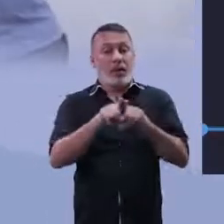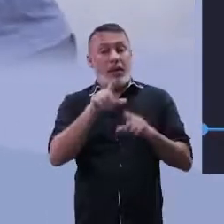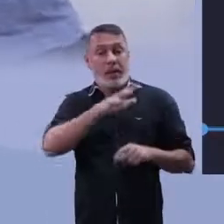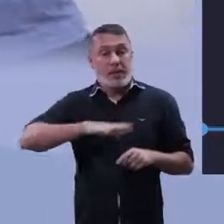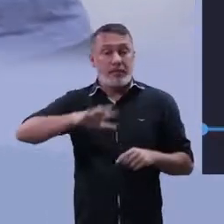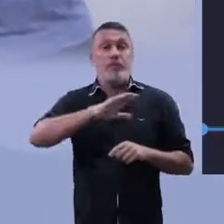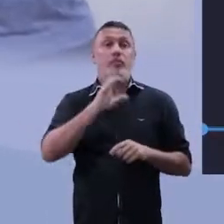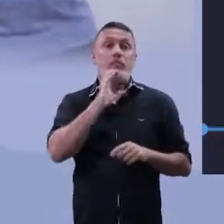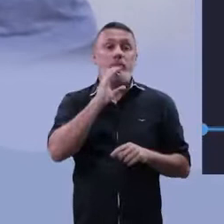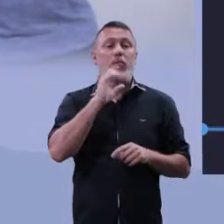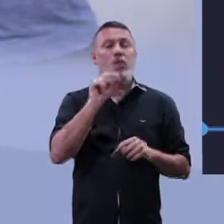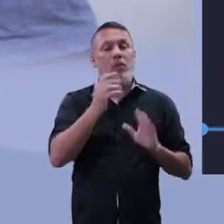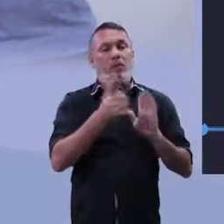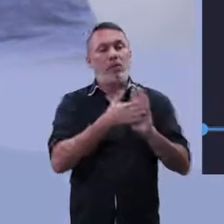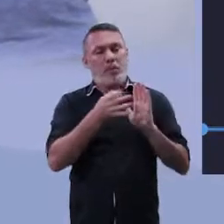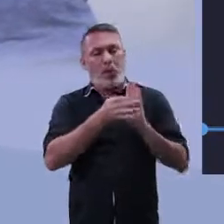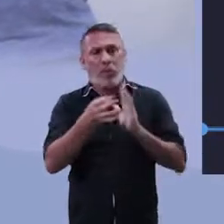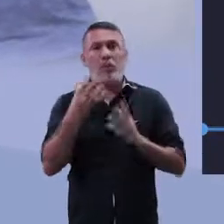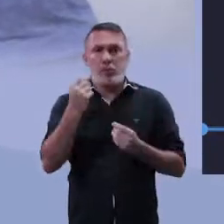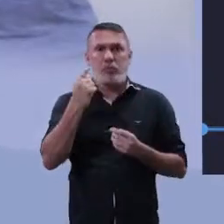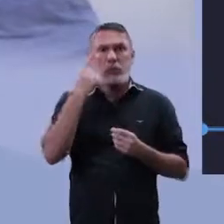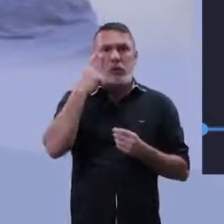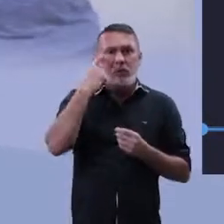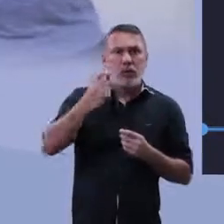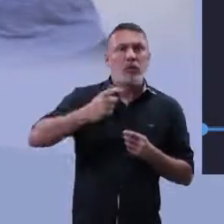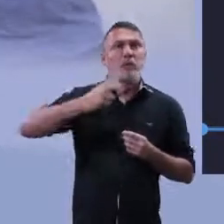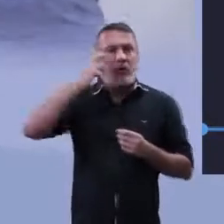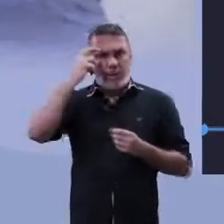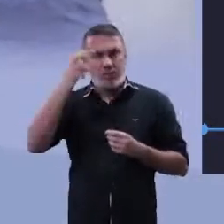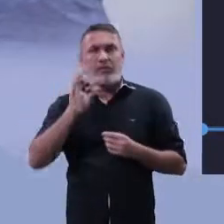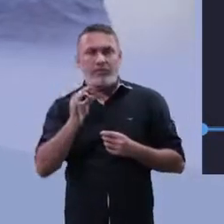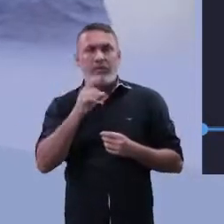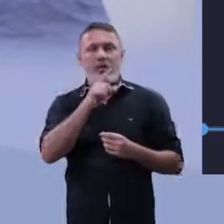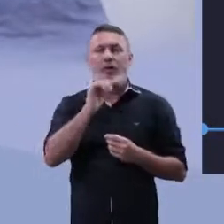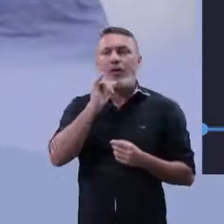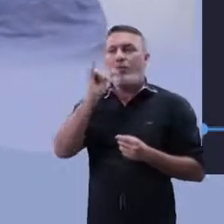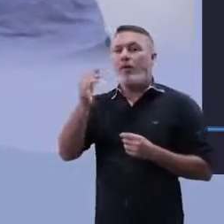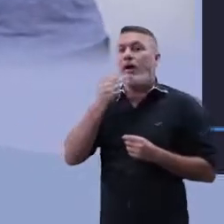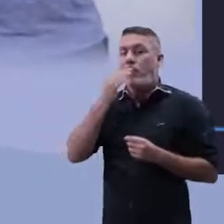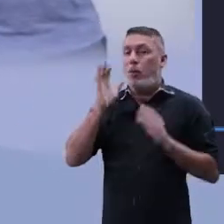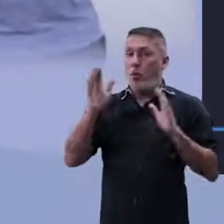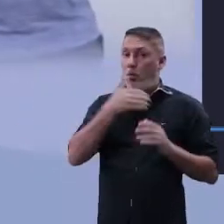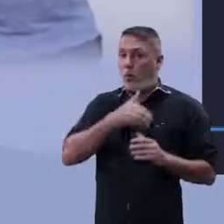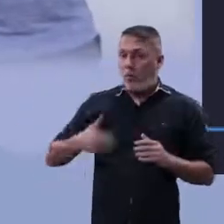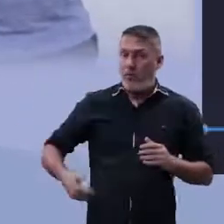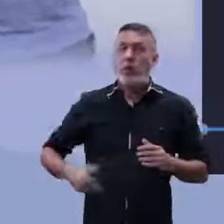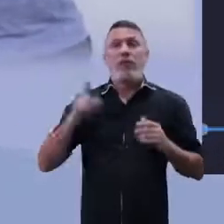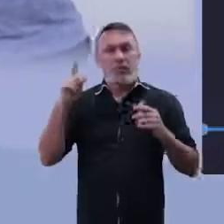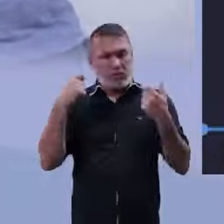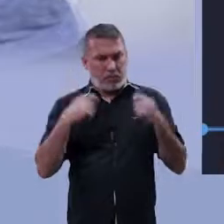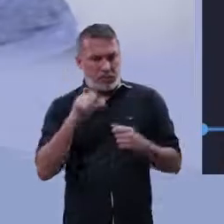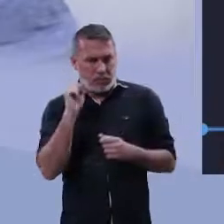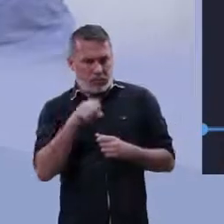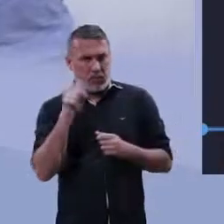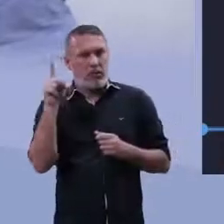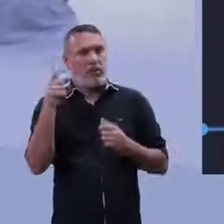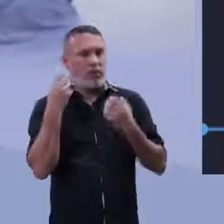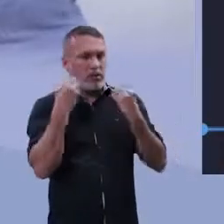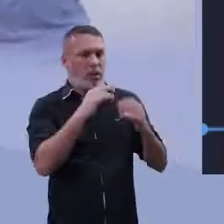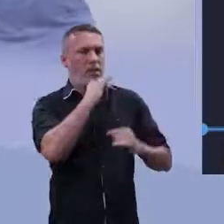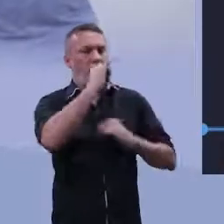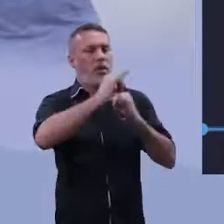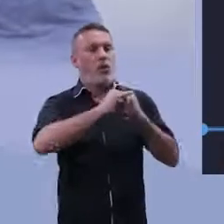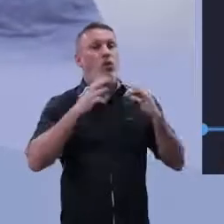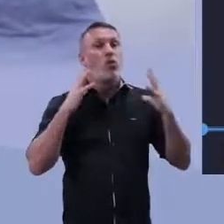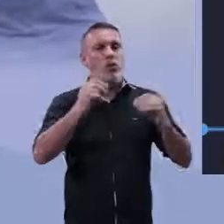área, como proposta de intervenção, uma proposta muito inteligente, que ele falou, olha, governo, você precisa sim